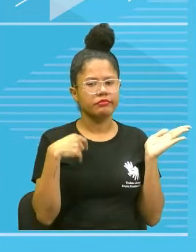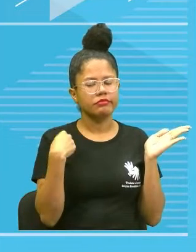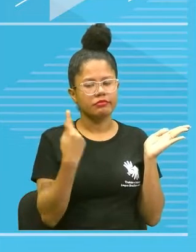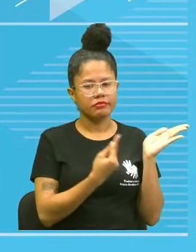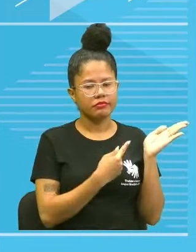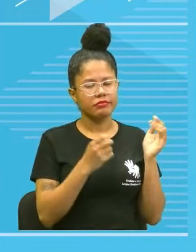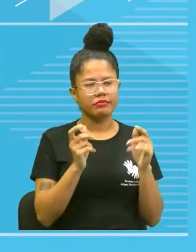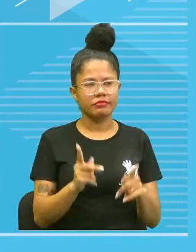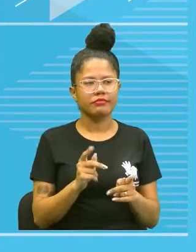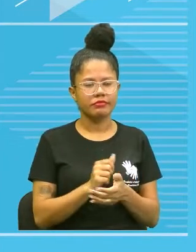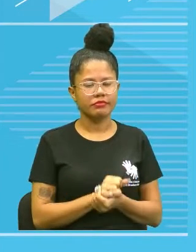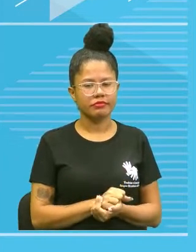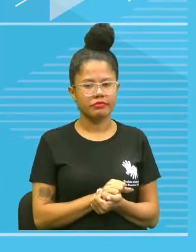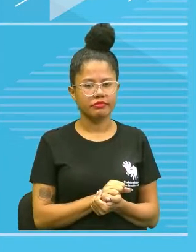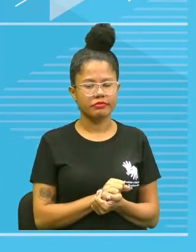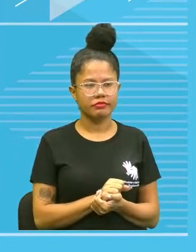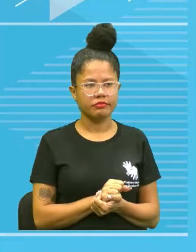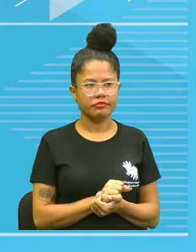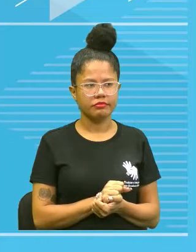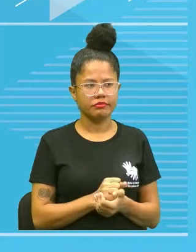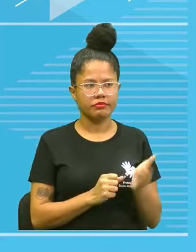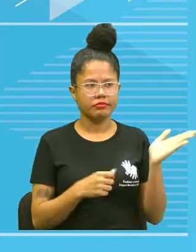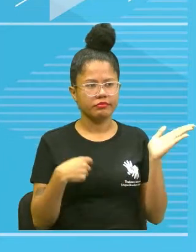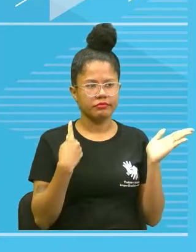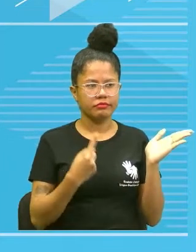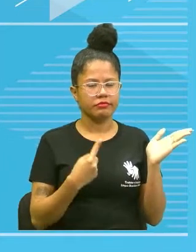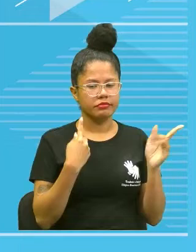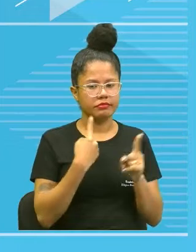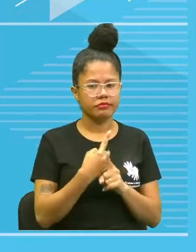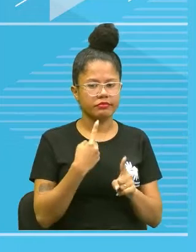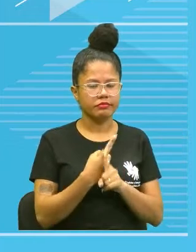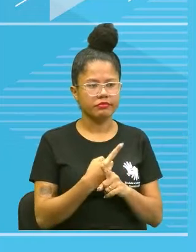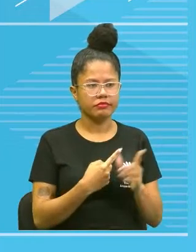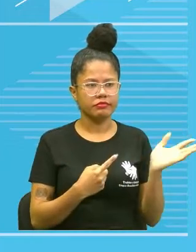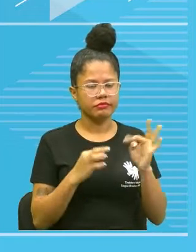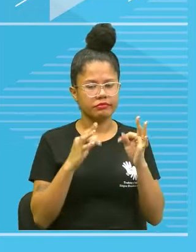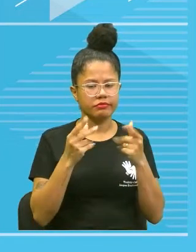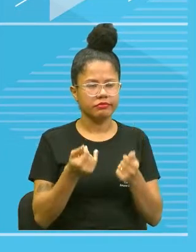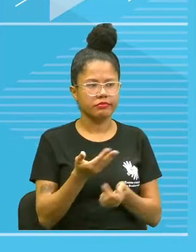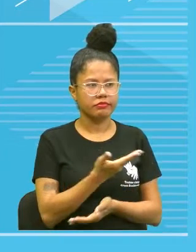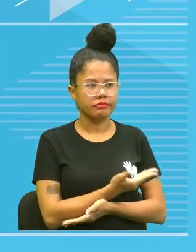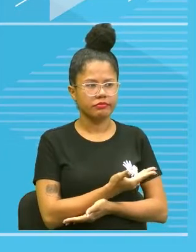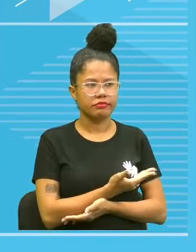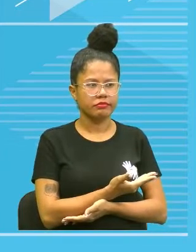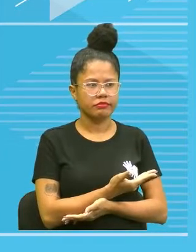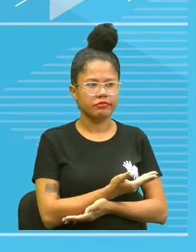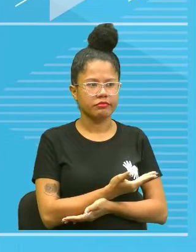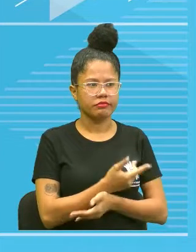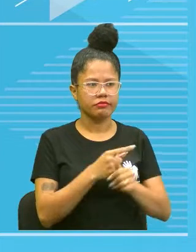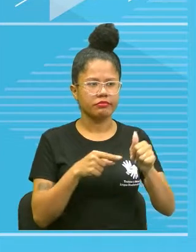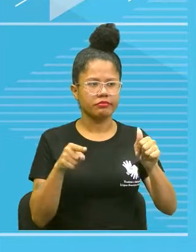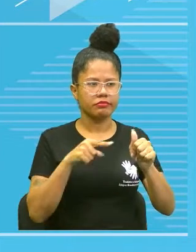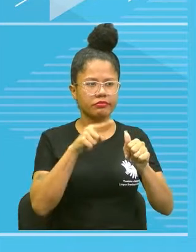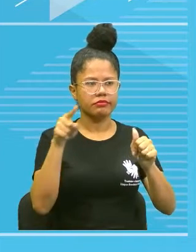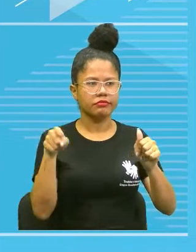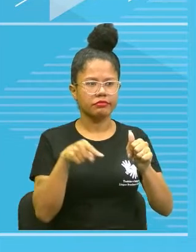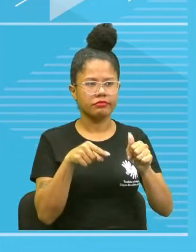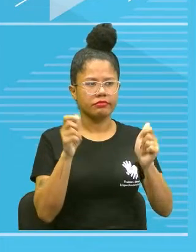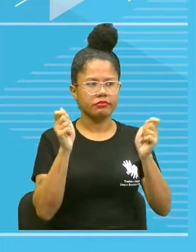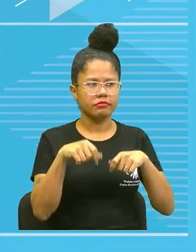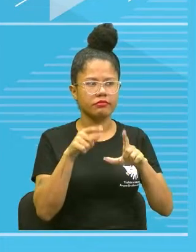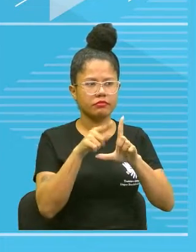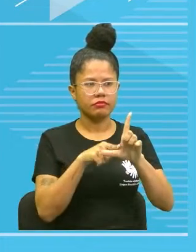gente, tá bom? Conclusões que a gente chega. Em toda transformação cíclica representada no diagrama, pressão pelo volume,